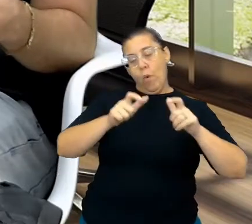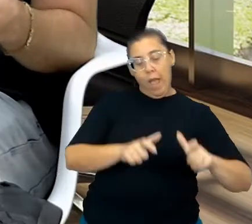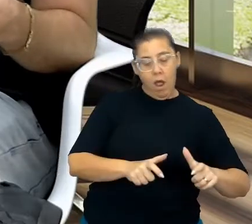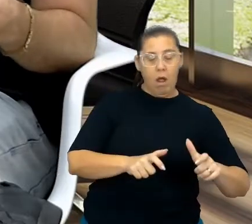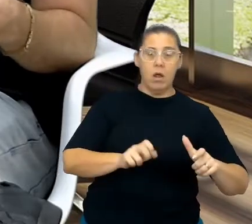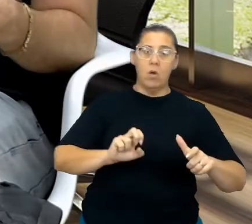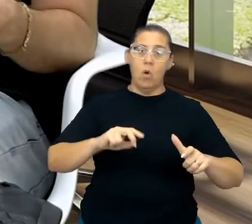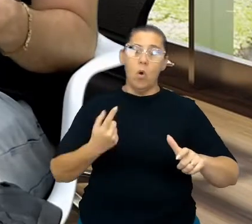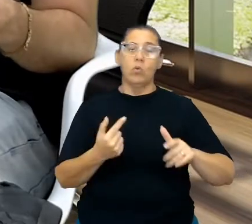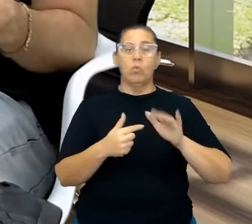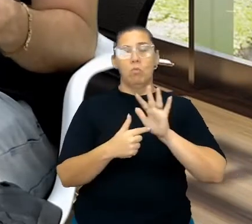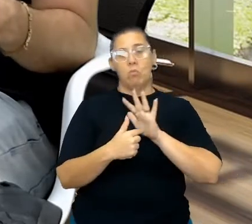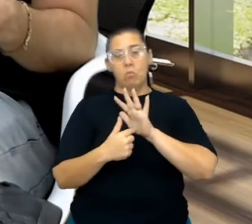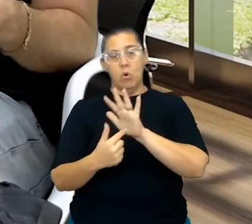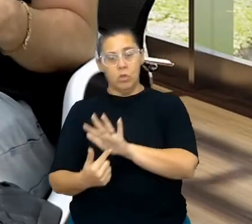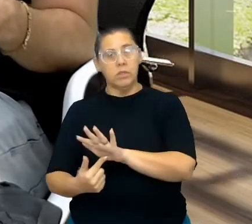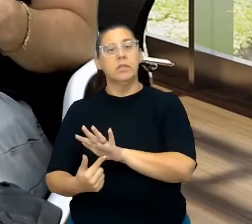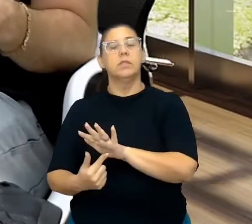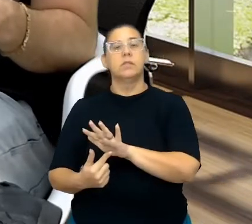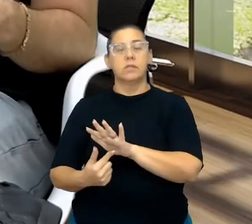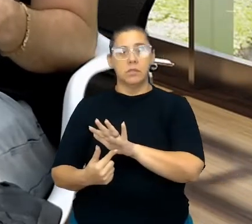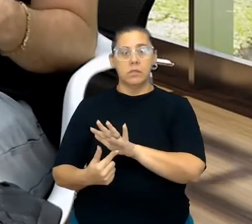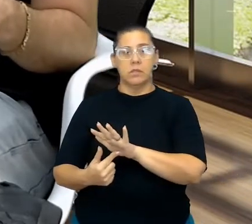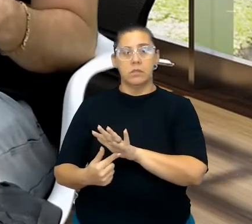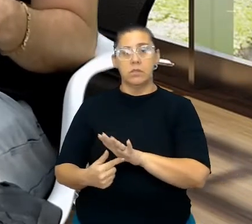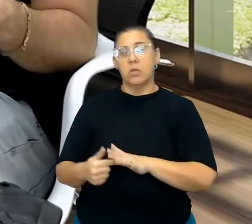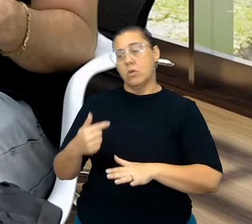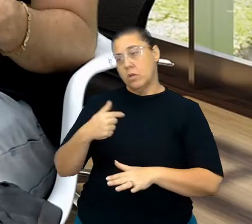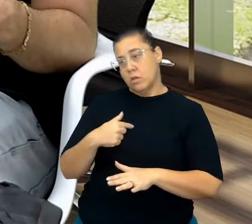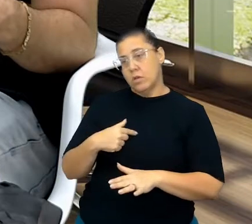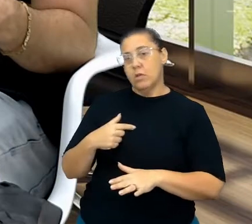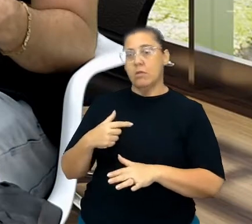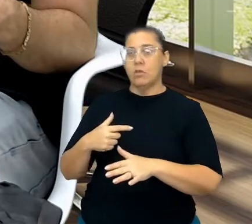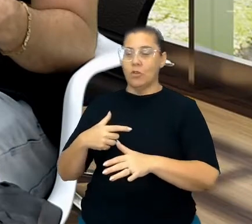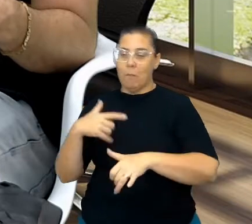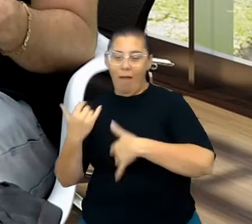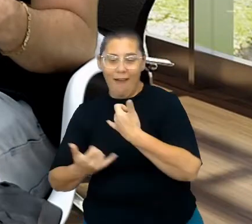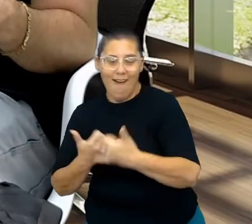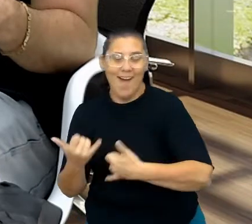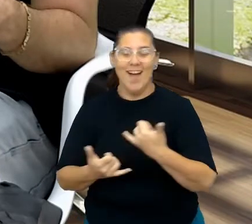eu tô mostrando mais, né, o que eu tô divertindo,